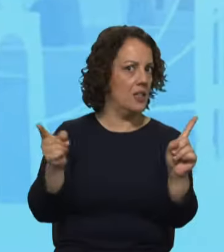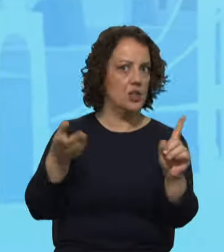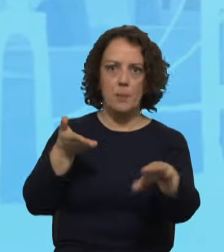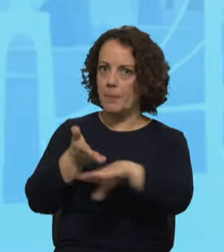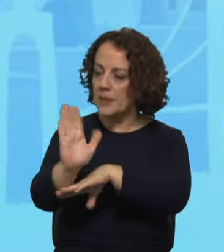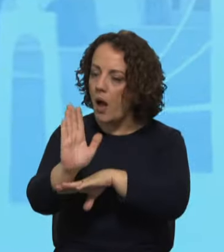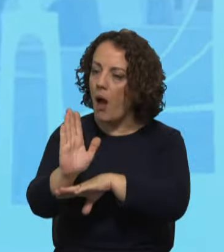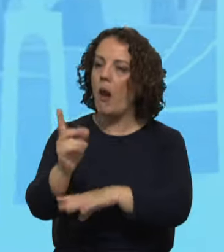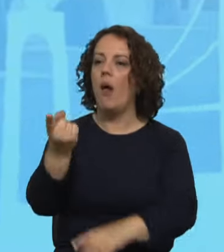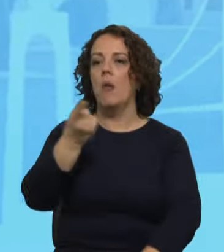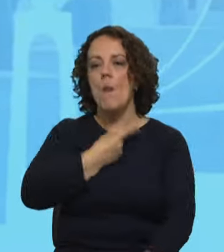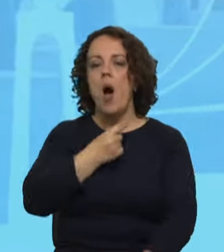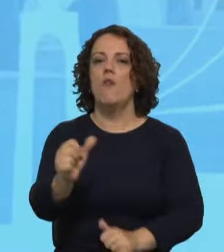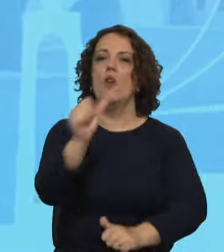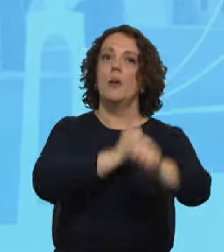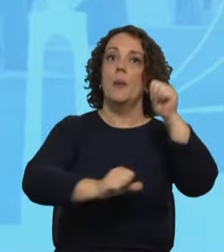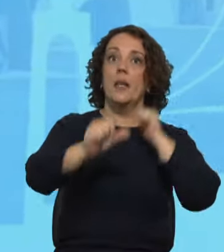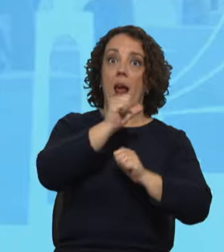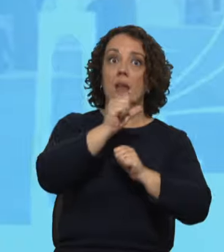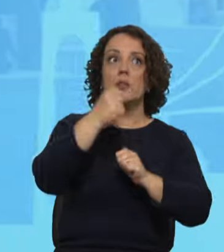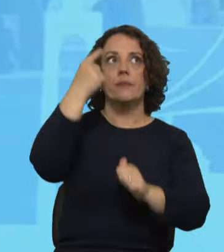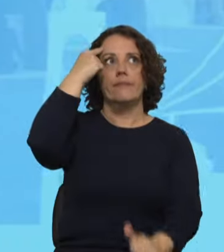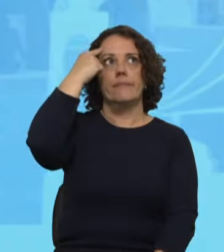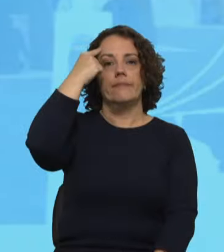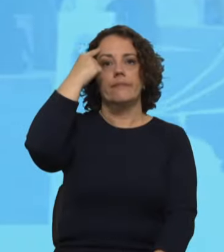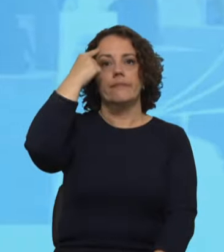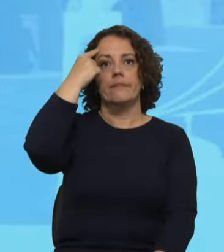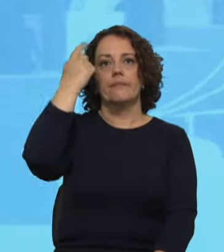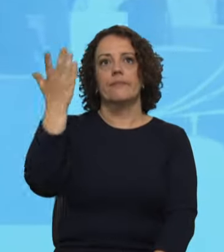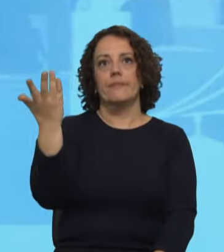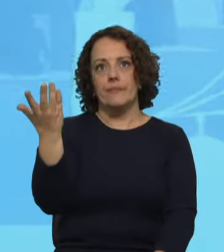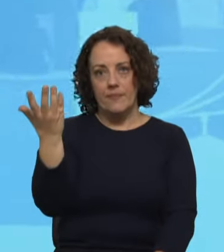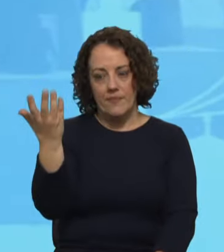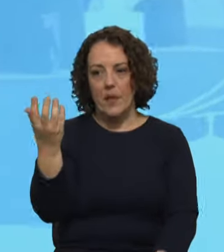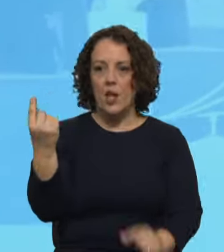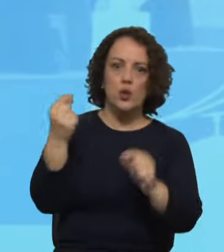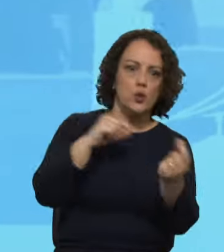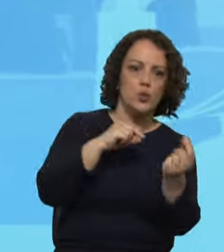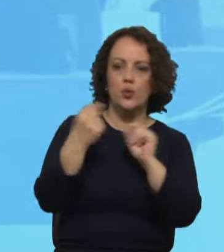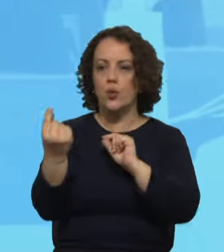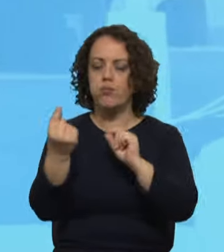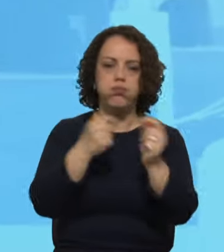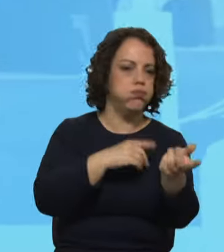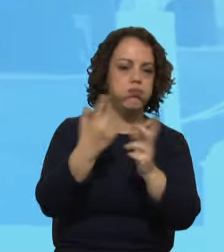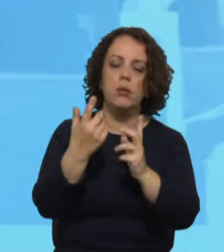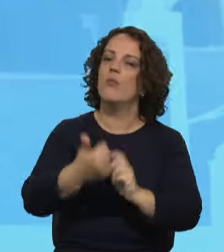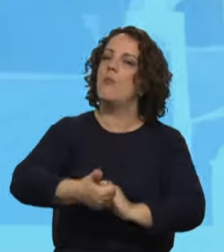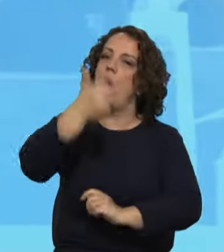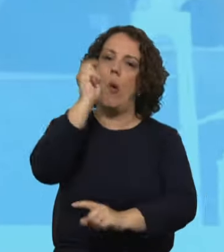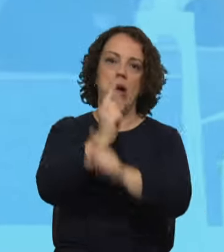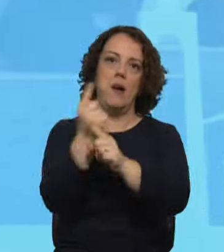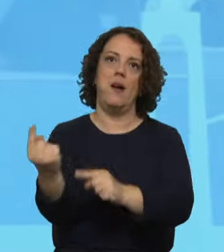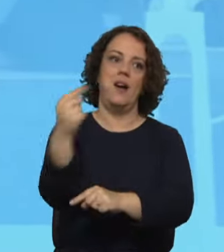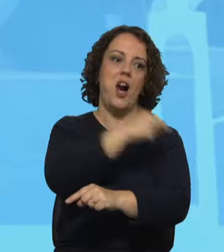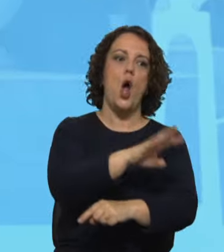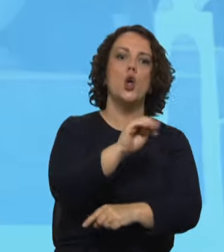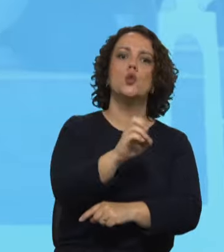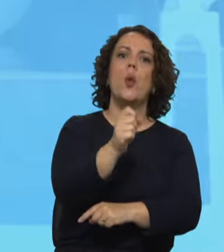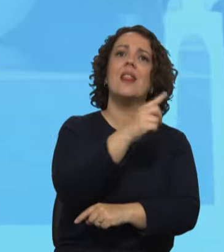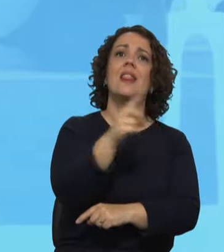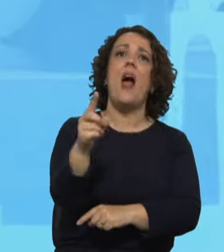trás portanto quando isto acontece a nossa única decisão depois de muitas horas de discussão em várias entidades é voltar ao Sultão e quando voltamos foi bastante